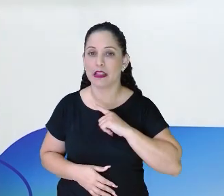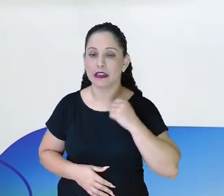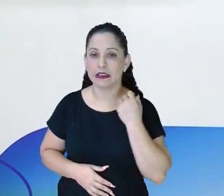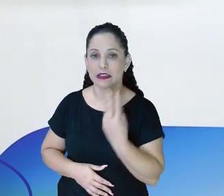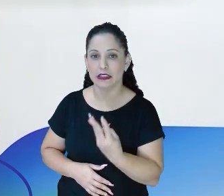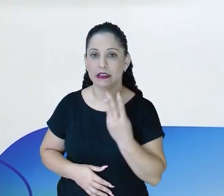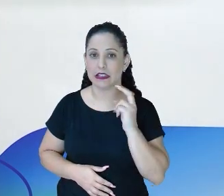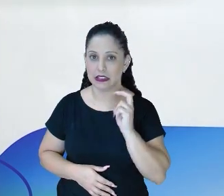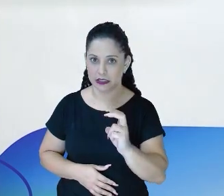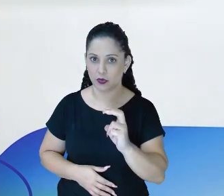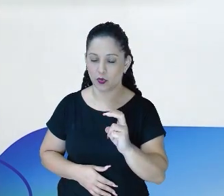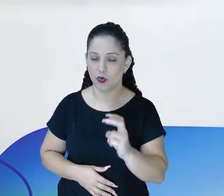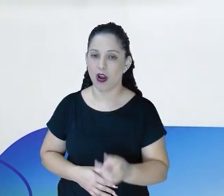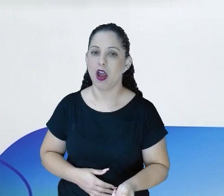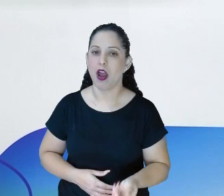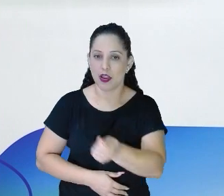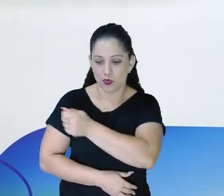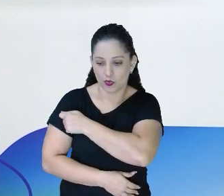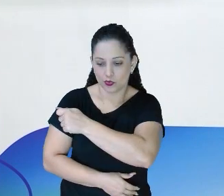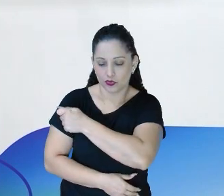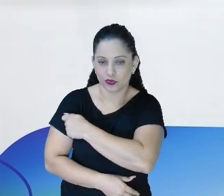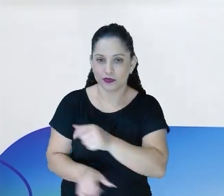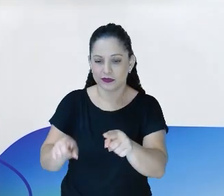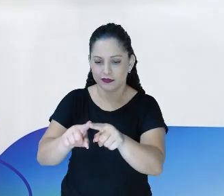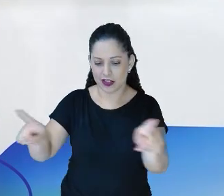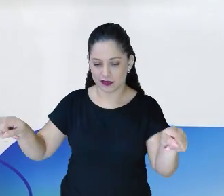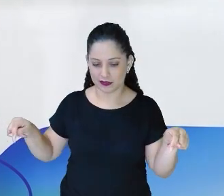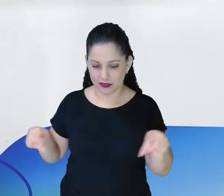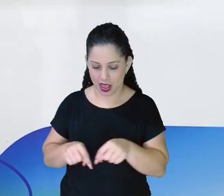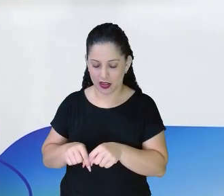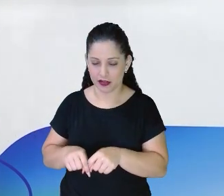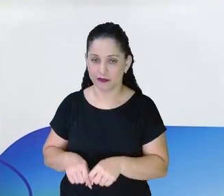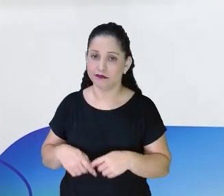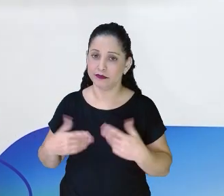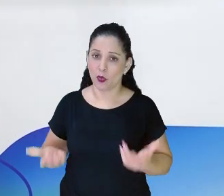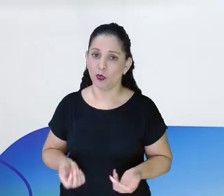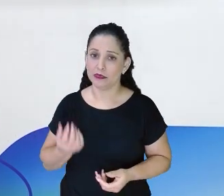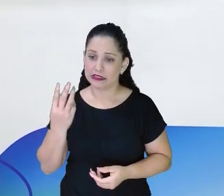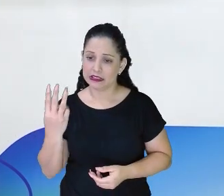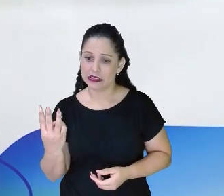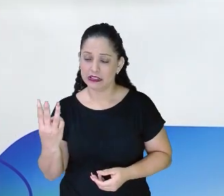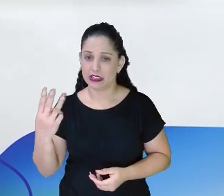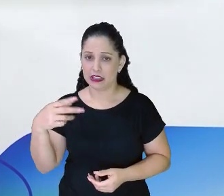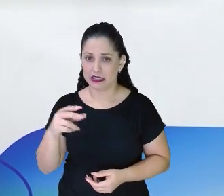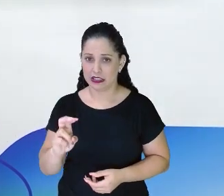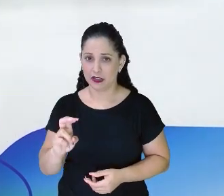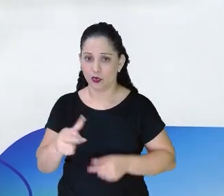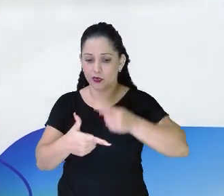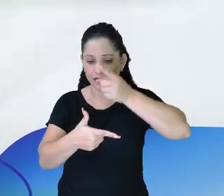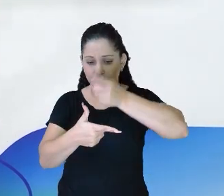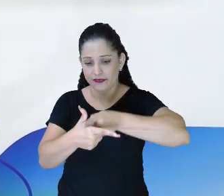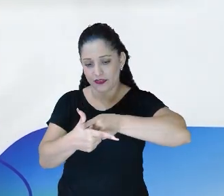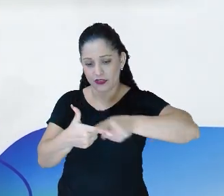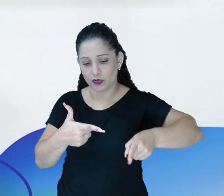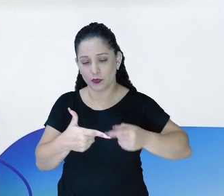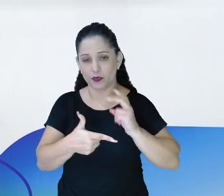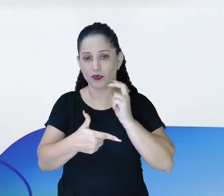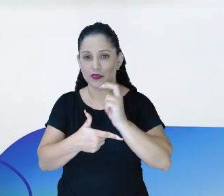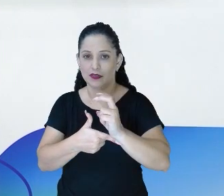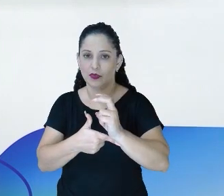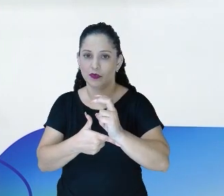35 alunos, que é o total da sala, para dividir em 5. Eu já vou colocar a resposta, né?